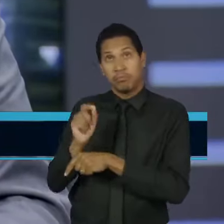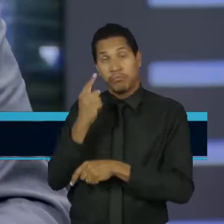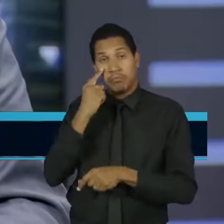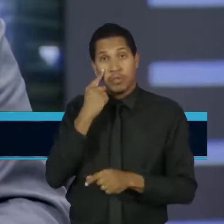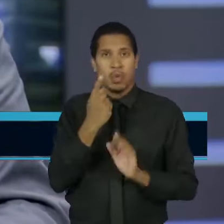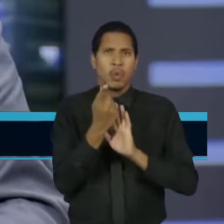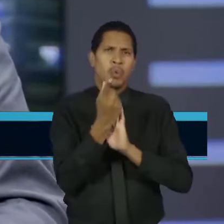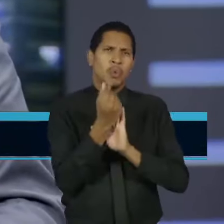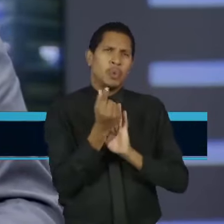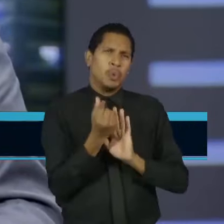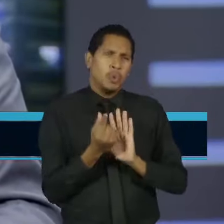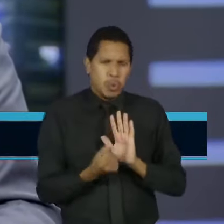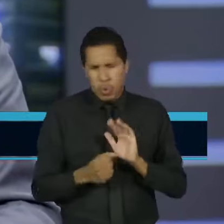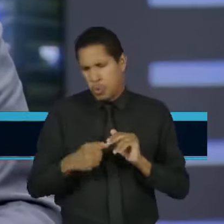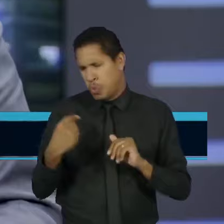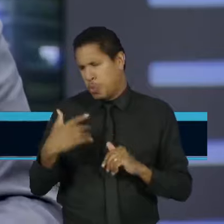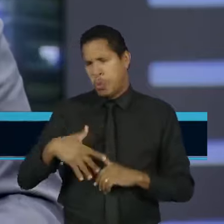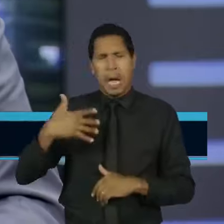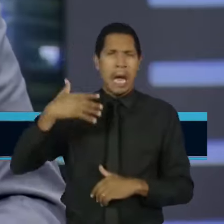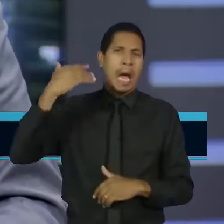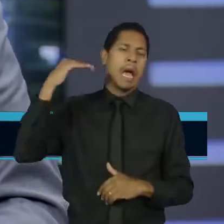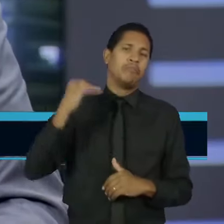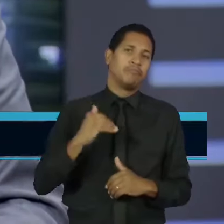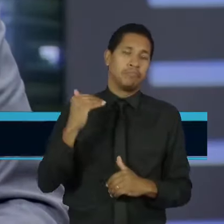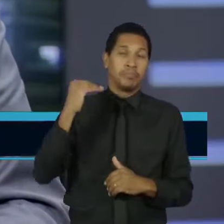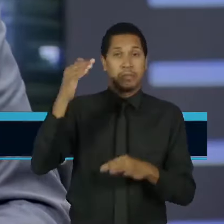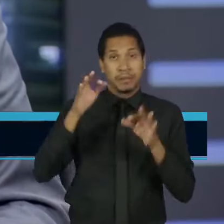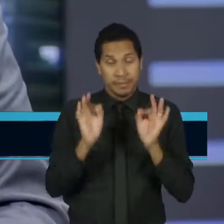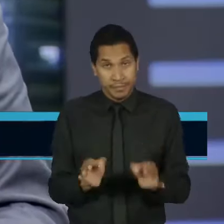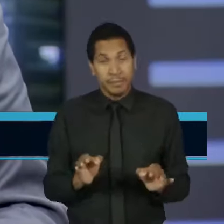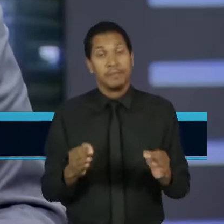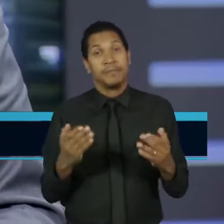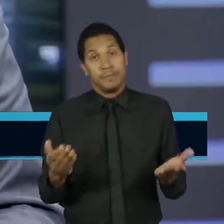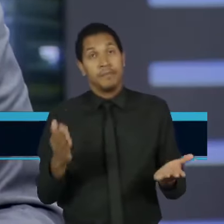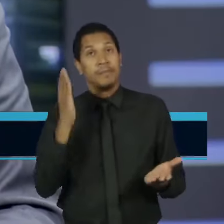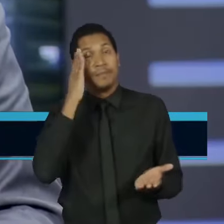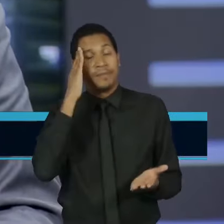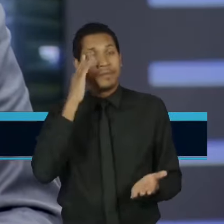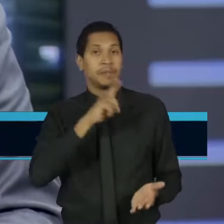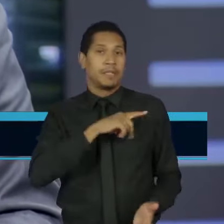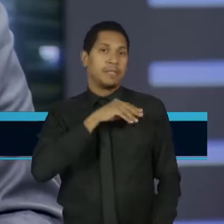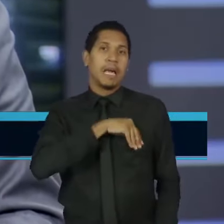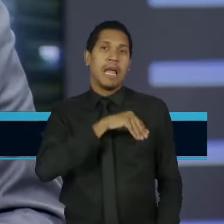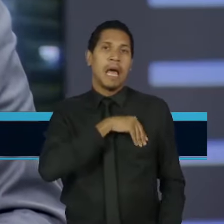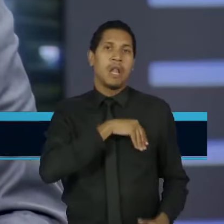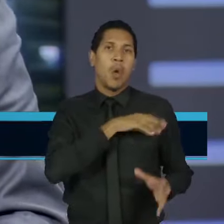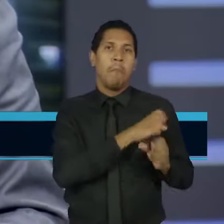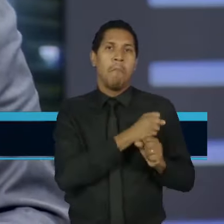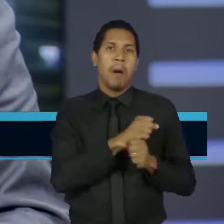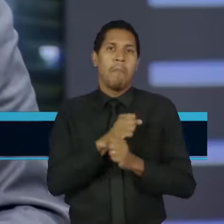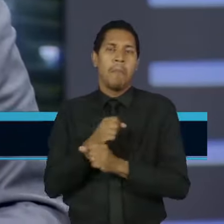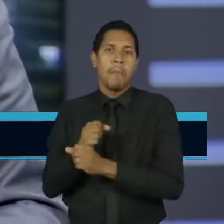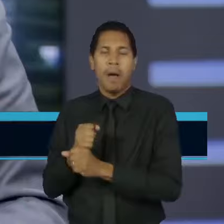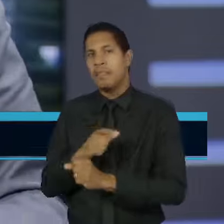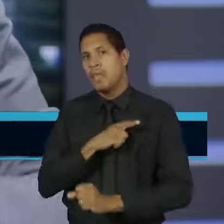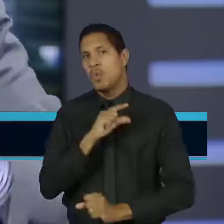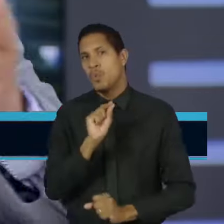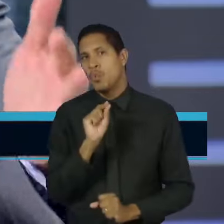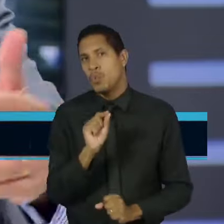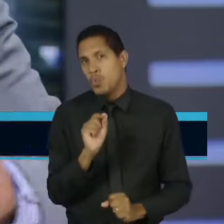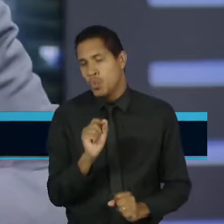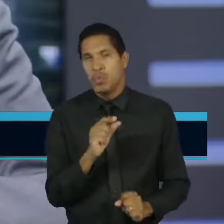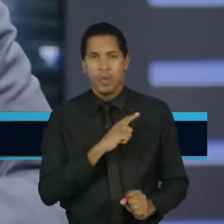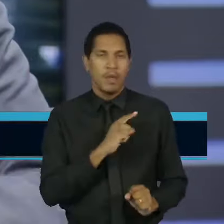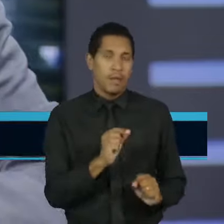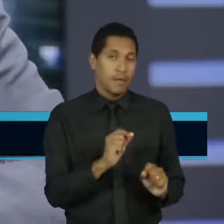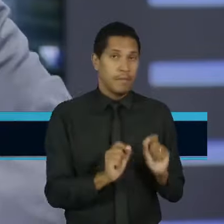são altíssimos do judiciário brasileiro. Os vencimentos, nós temos salários, nós temos vencimentos com aumento